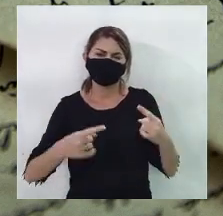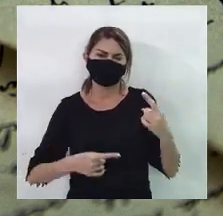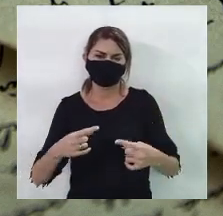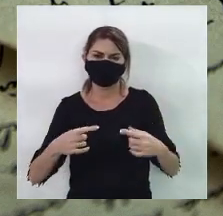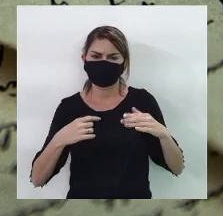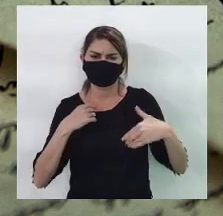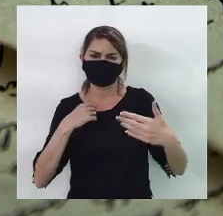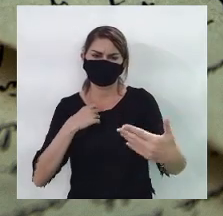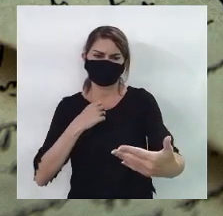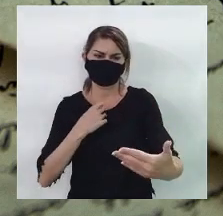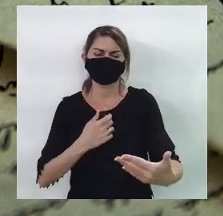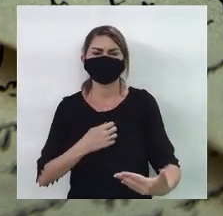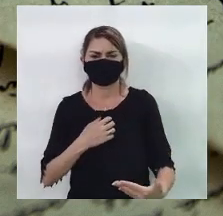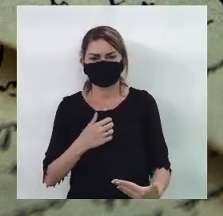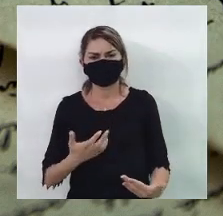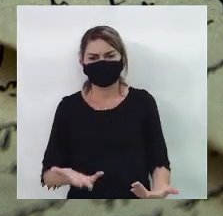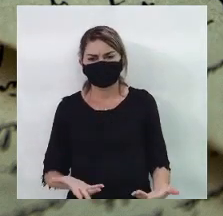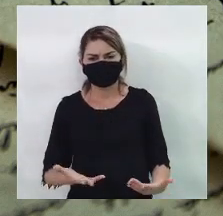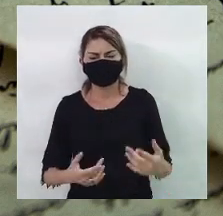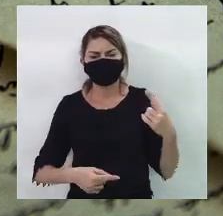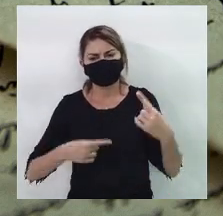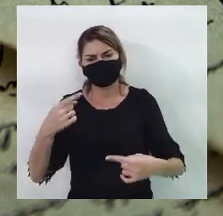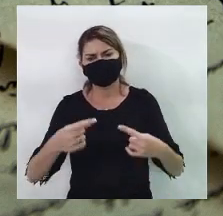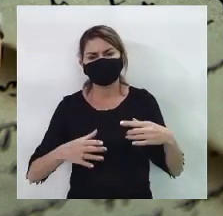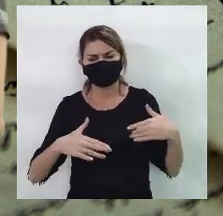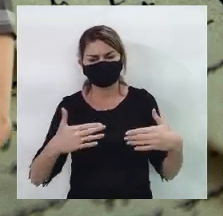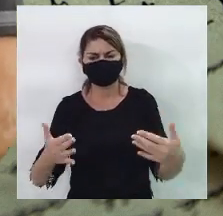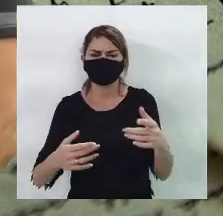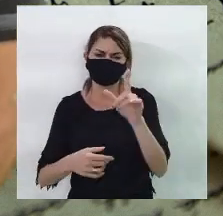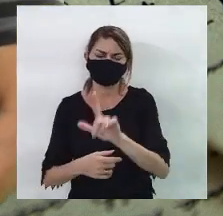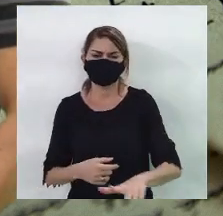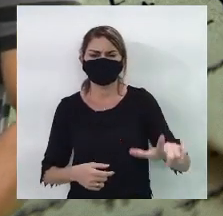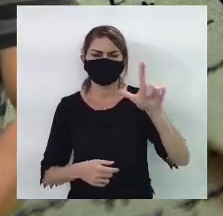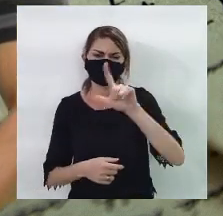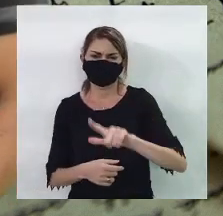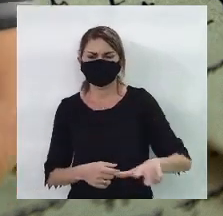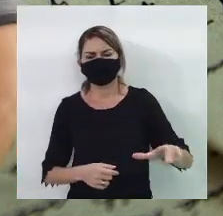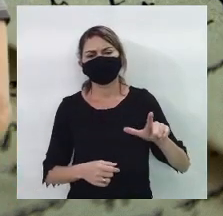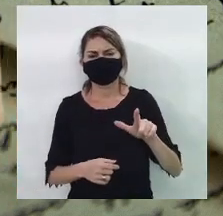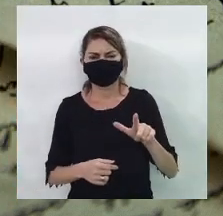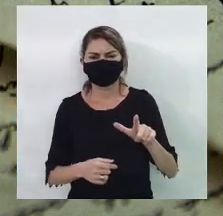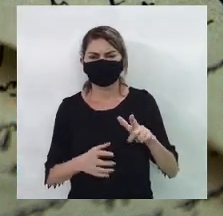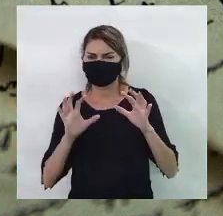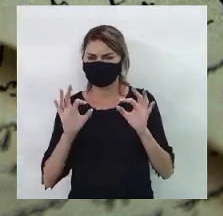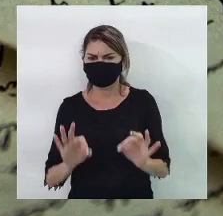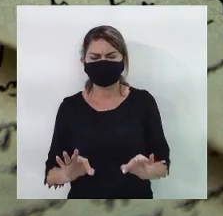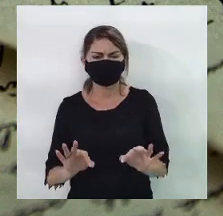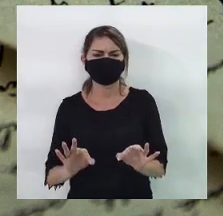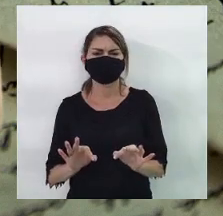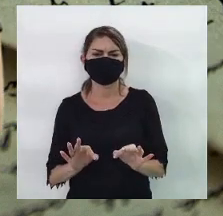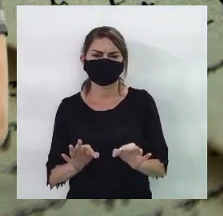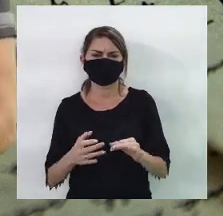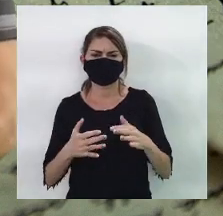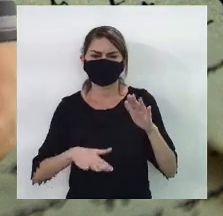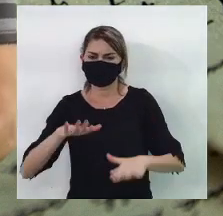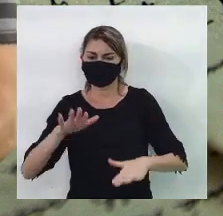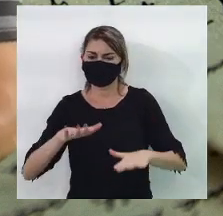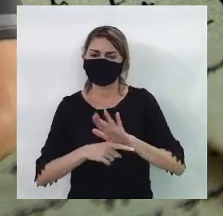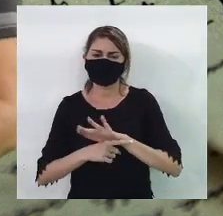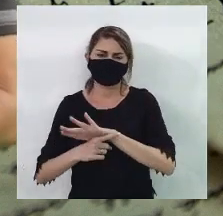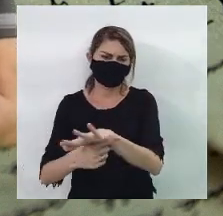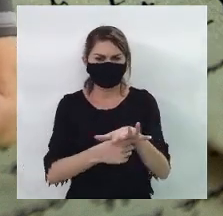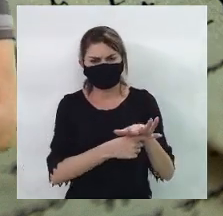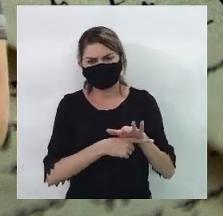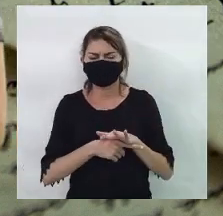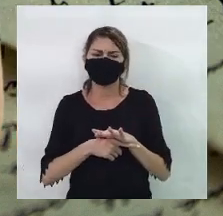dia a dia, não é isso? E o conflito do dia a dia da literatura, os conflitos pessoais? Com certeza, os conflitos eles ajudam, não é?